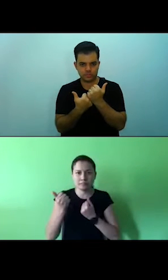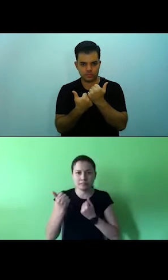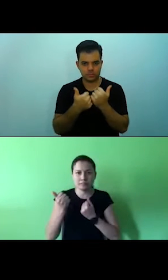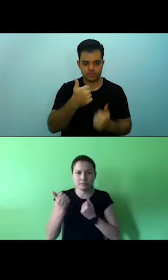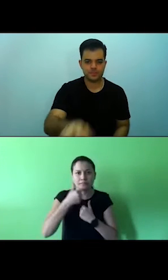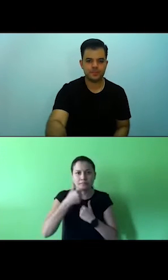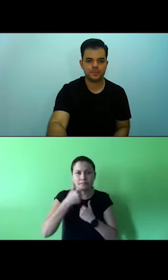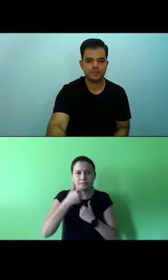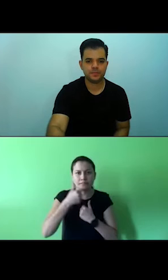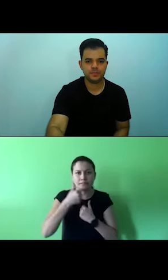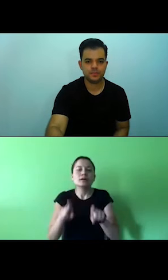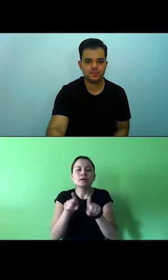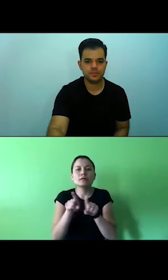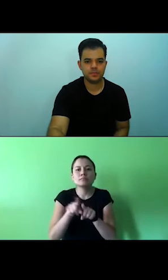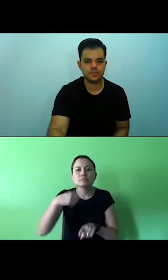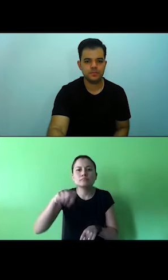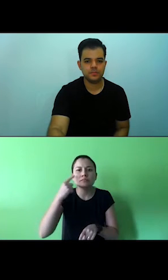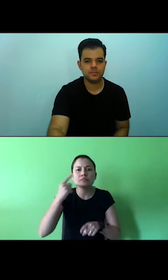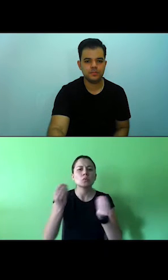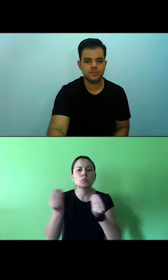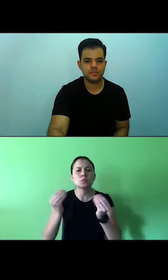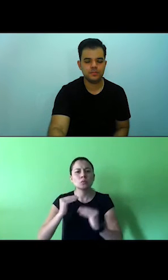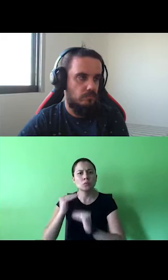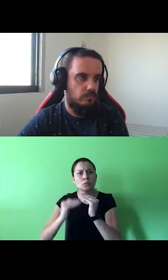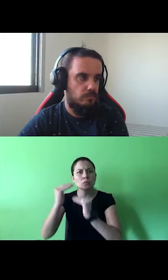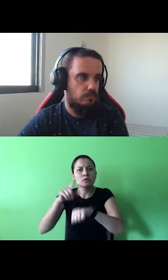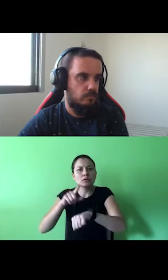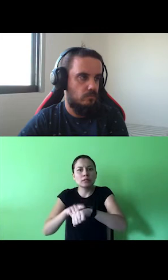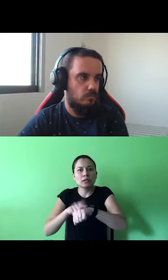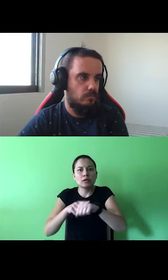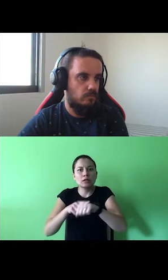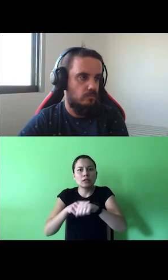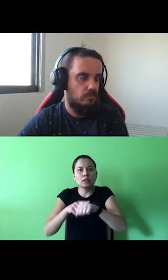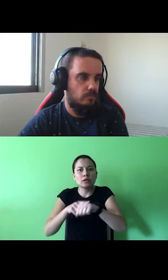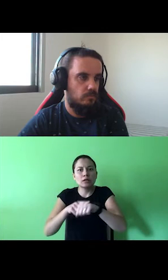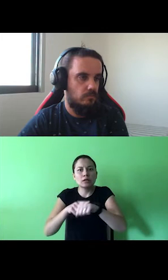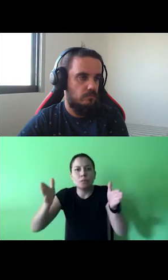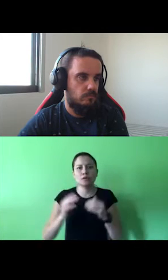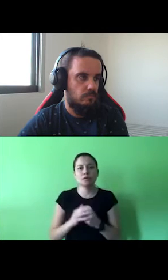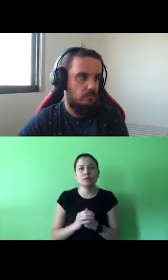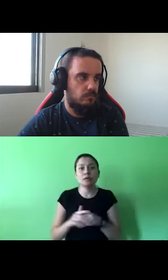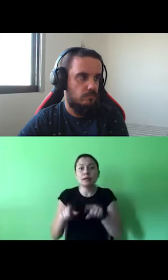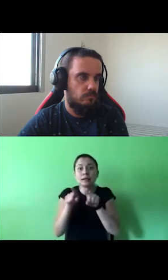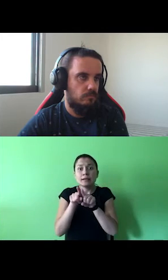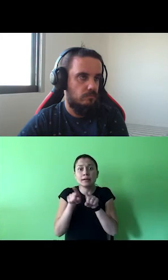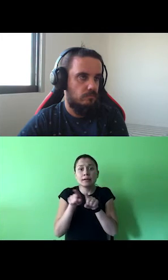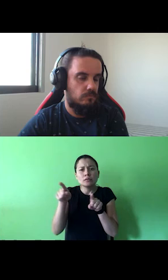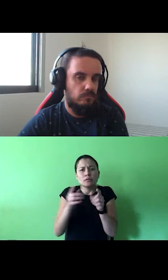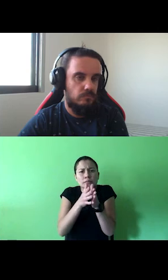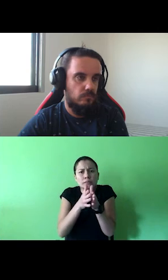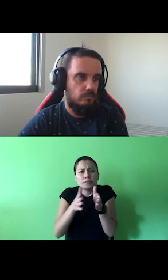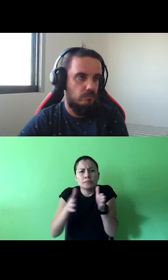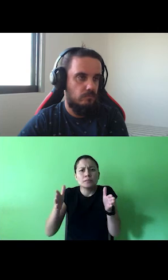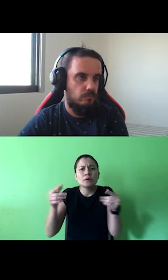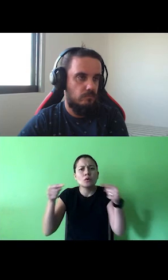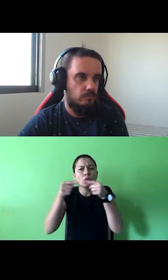dessa solução, como é que ela evoluiu ao longo do tempo e como essa evolução, ela reflete nos dias de hoje,